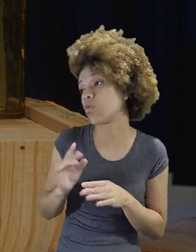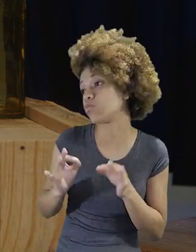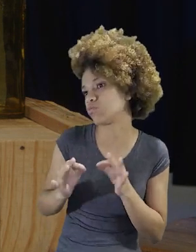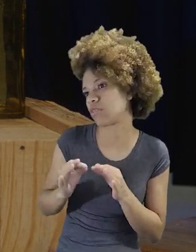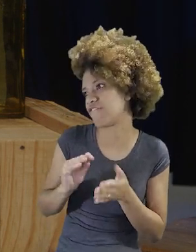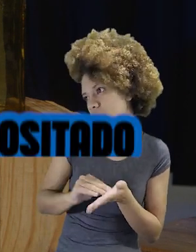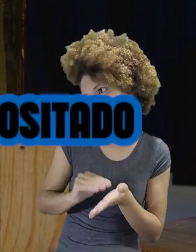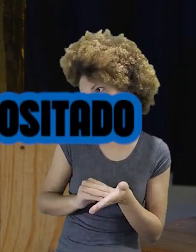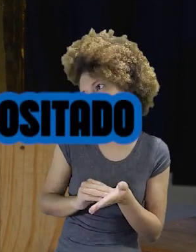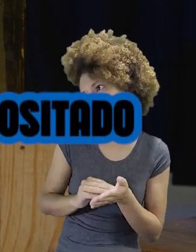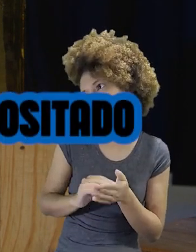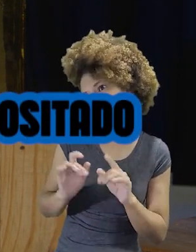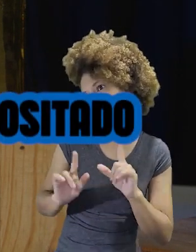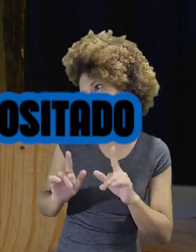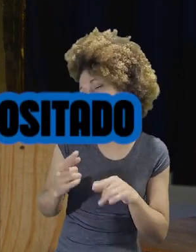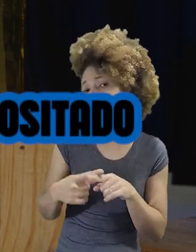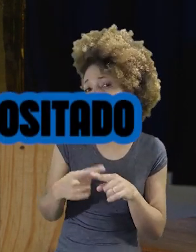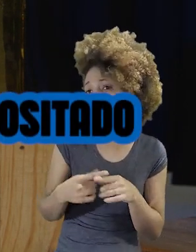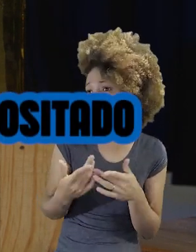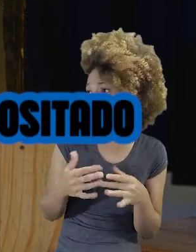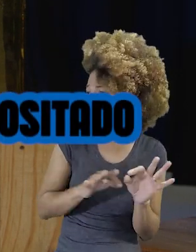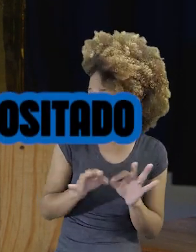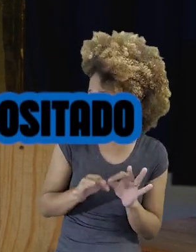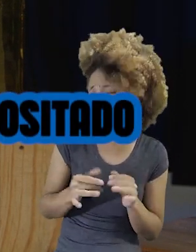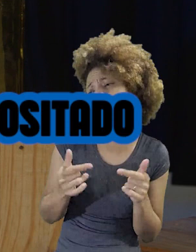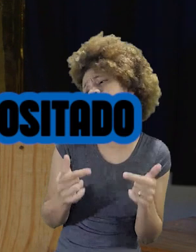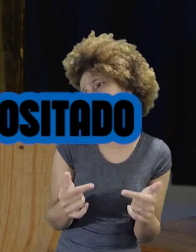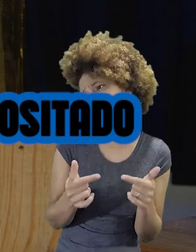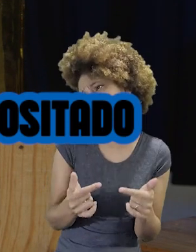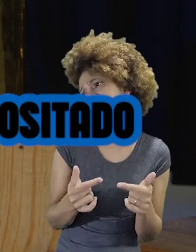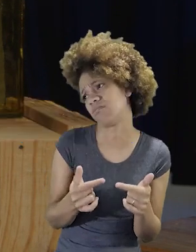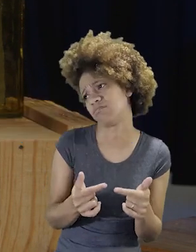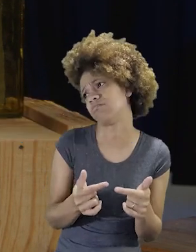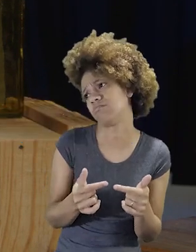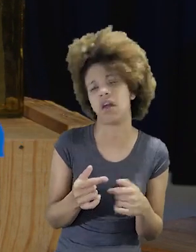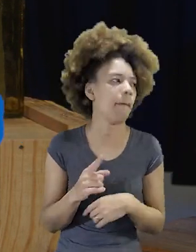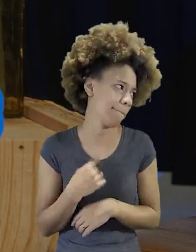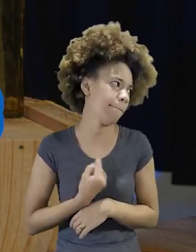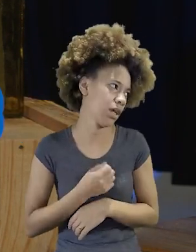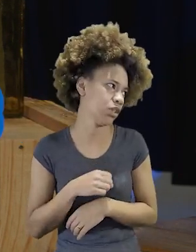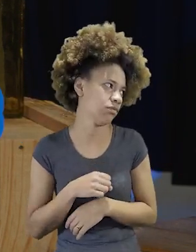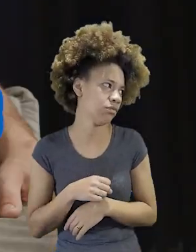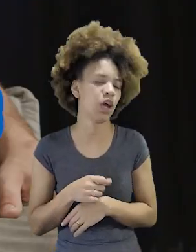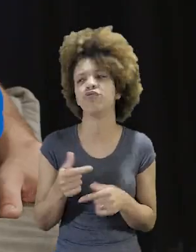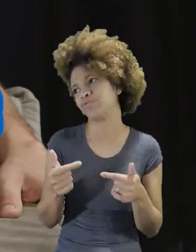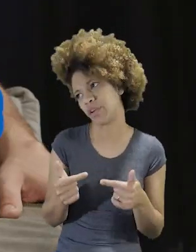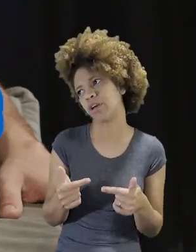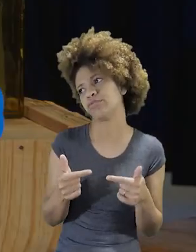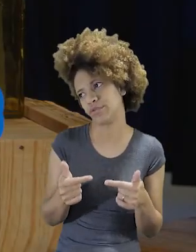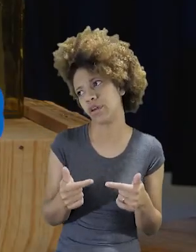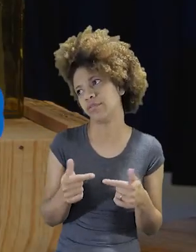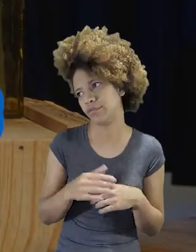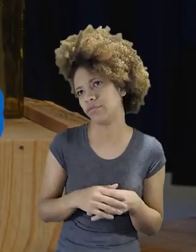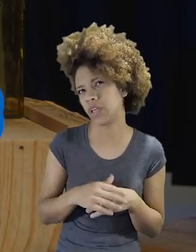pensando aqui bastante porque eu não quero ser injusto com ninguém no programa Agora que eu que eu porque o programa o programa é chato isso aí não é o problema